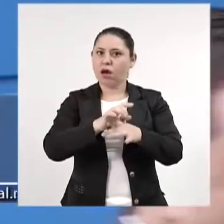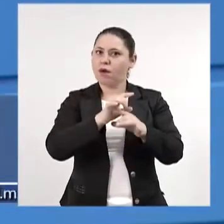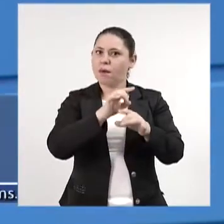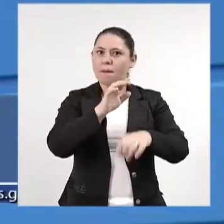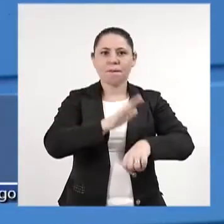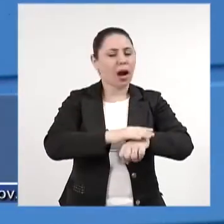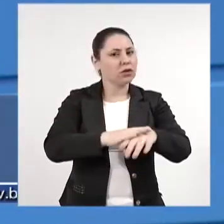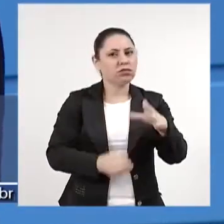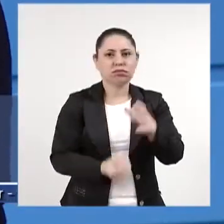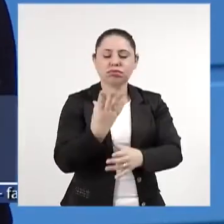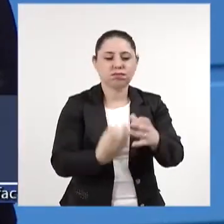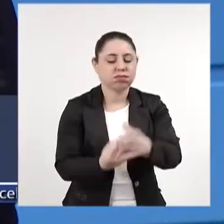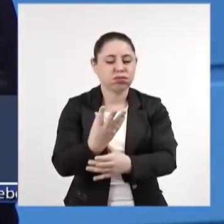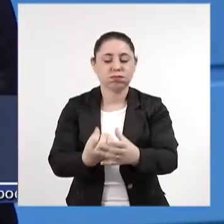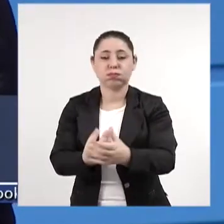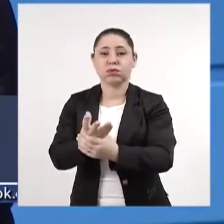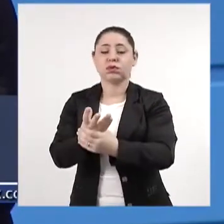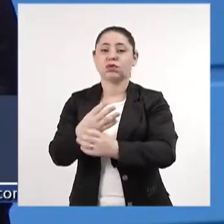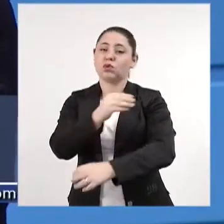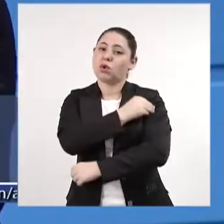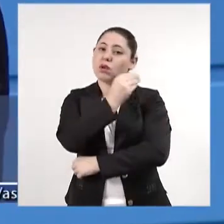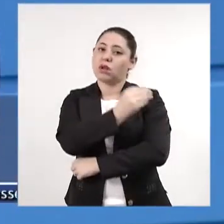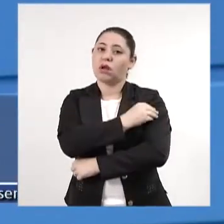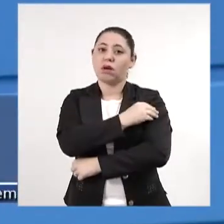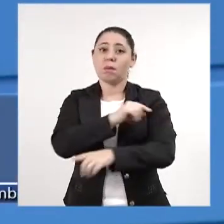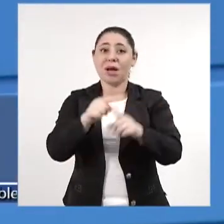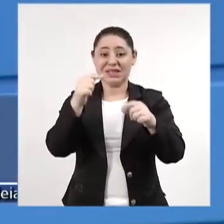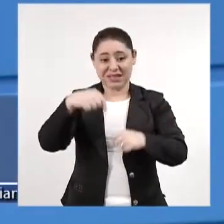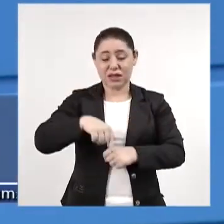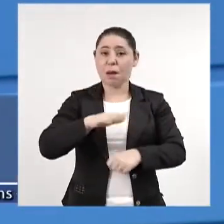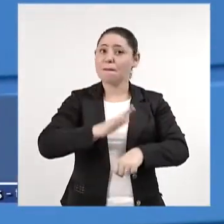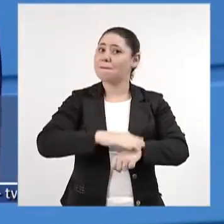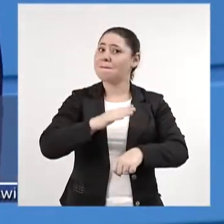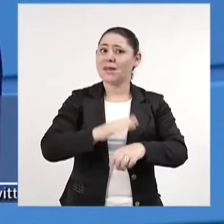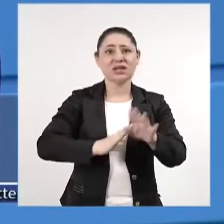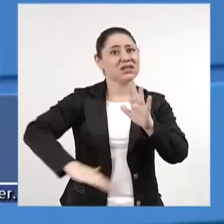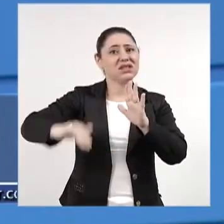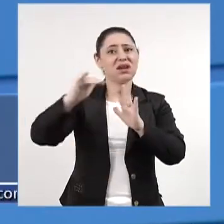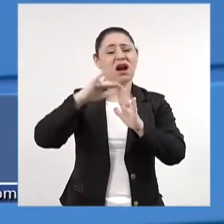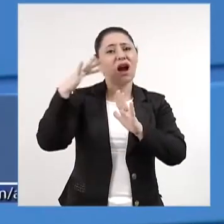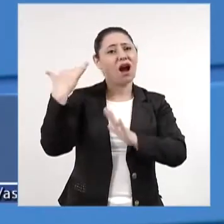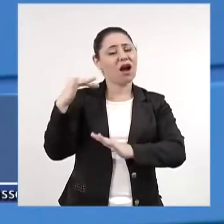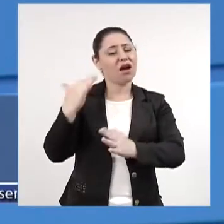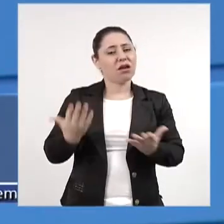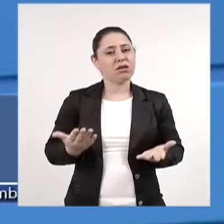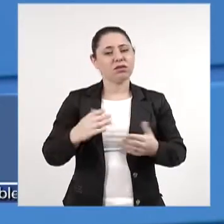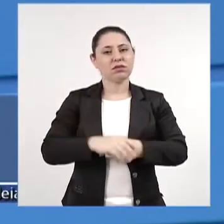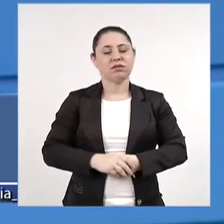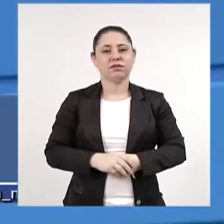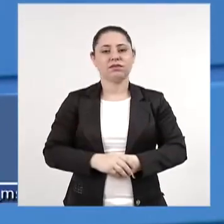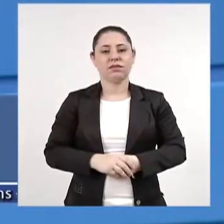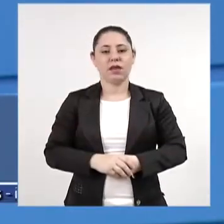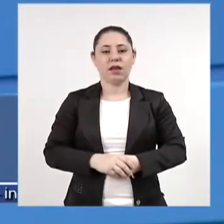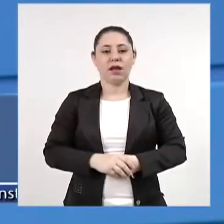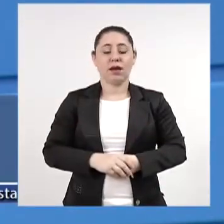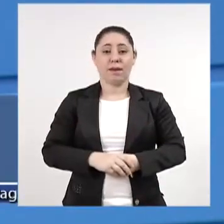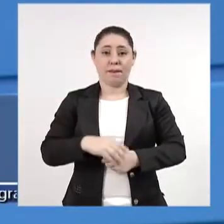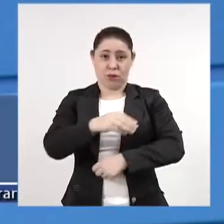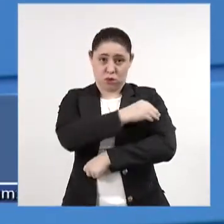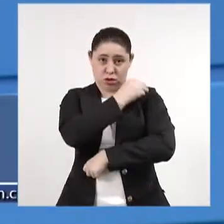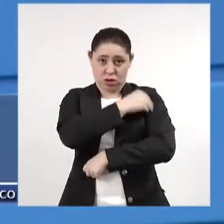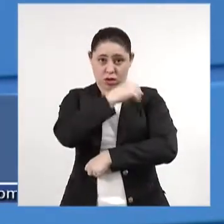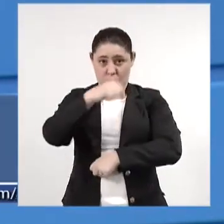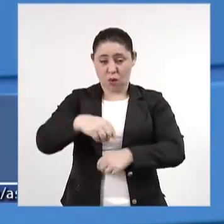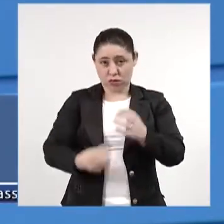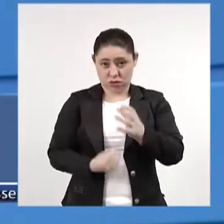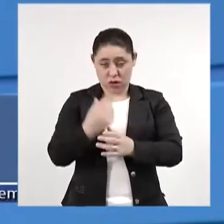das alíquotas mais caras aqui do Mato Grosso do Sul, um dos etanol mais caros. Mas por que ele não quebra esse monopólio da Petrobras? Que o etanol produzido no